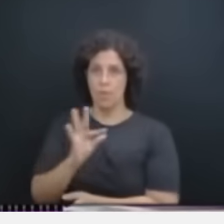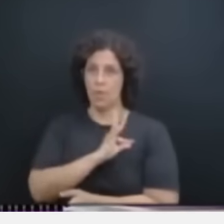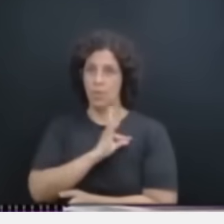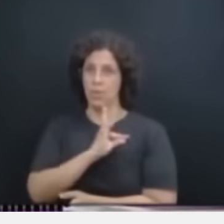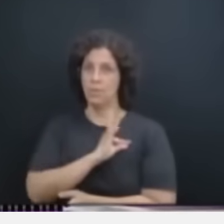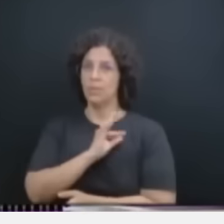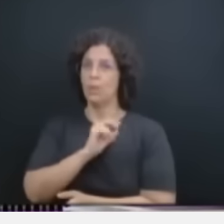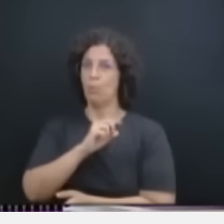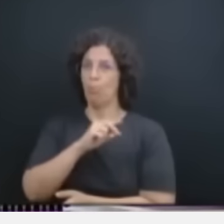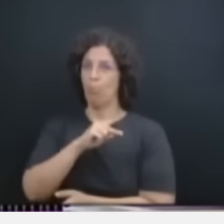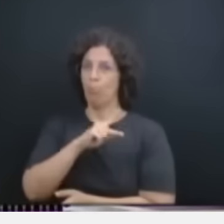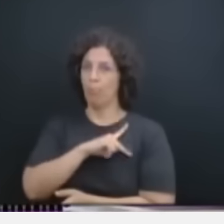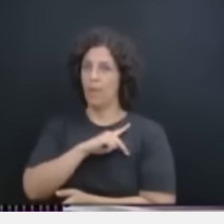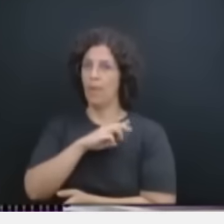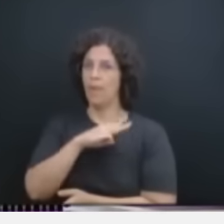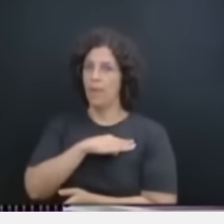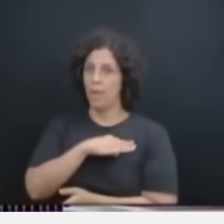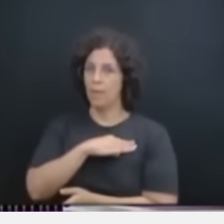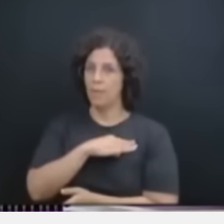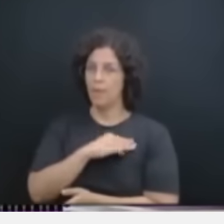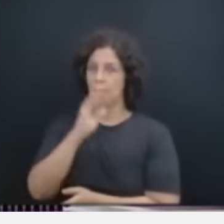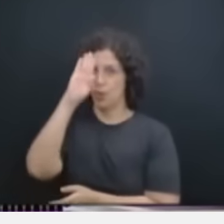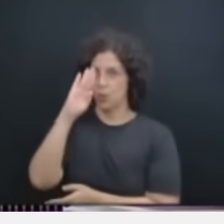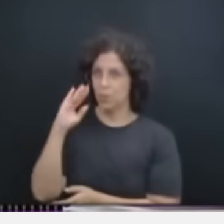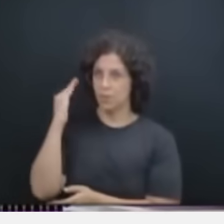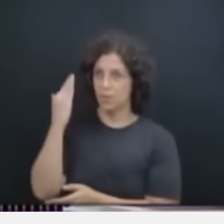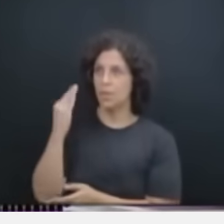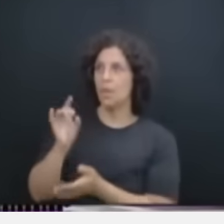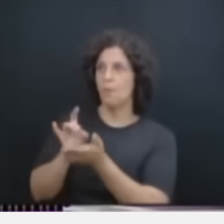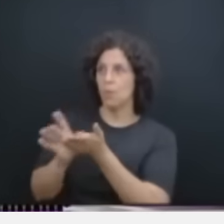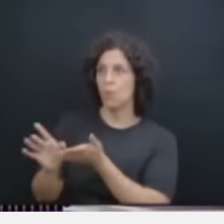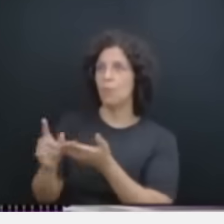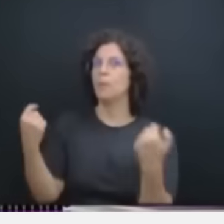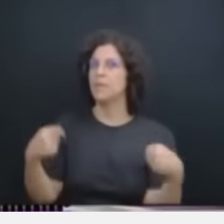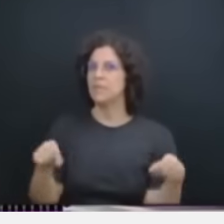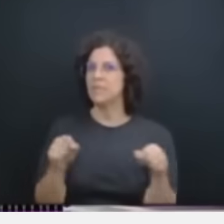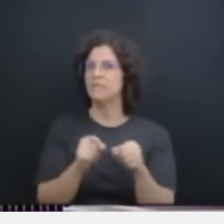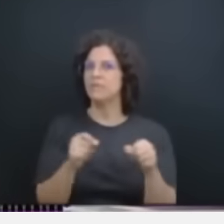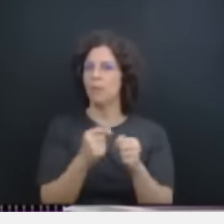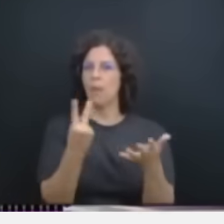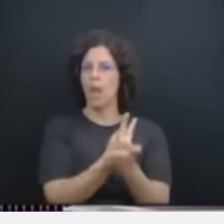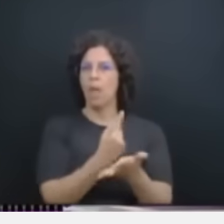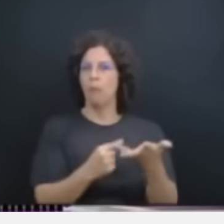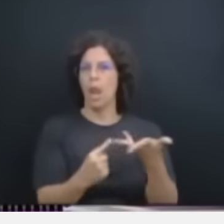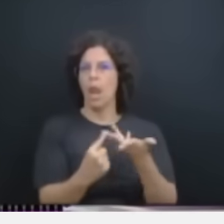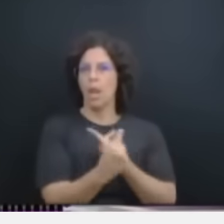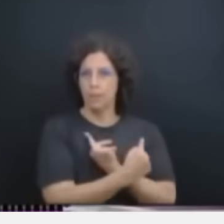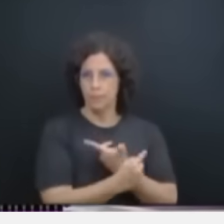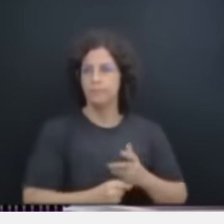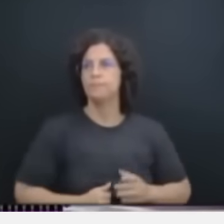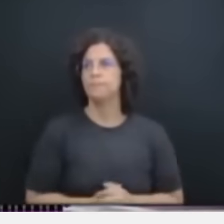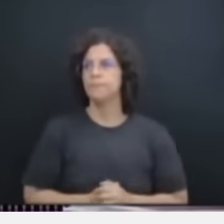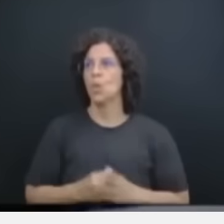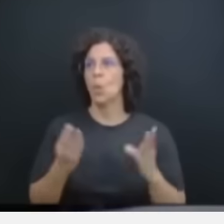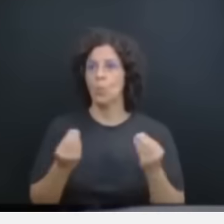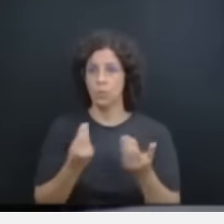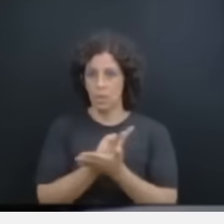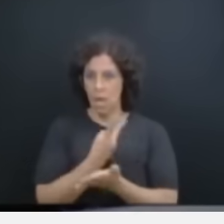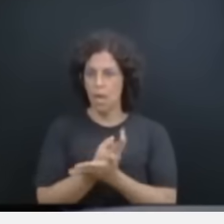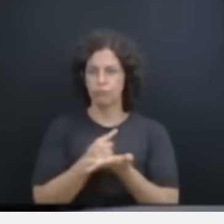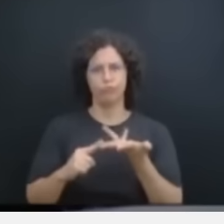Militar deputada Luciana há que se fazer muitas coisas muitos